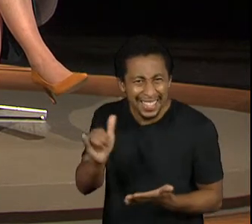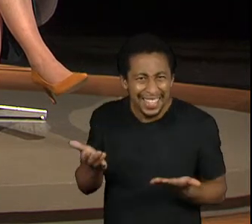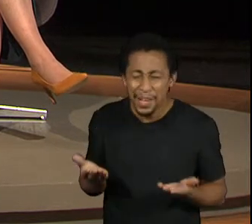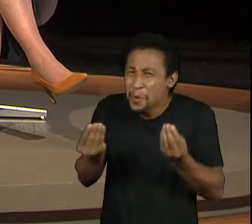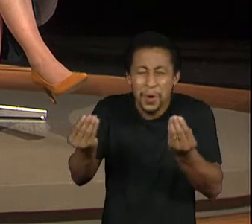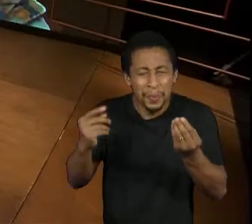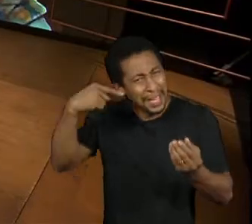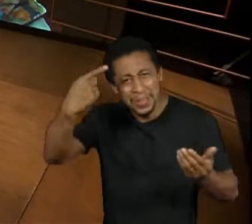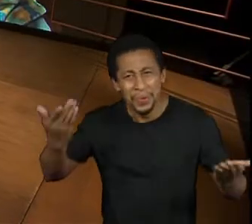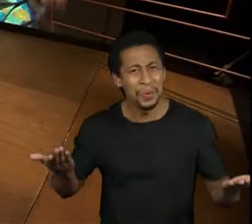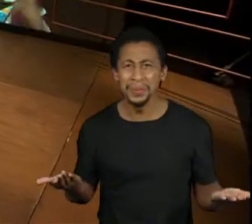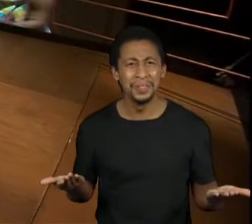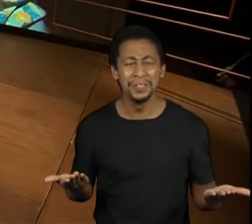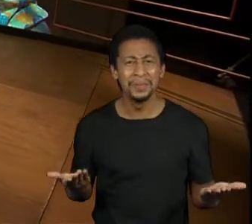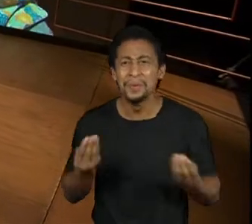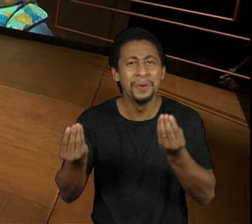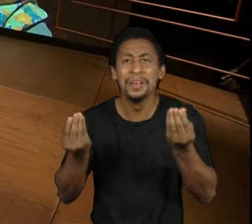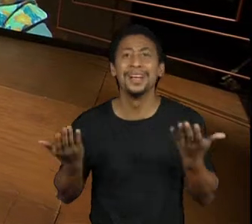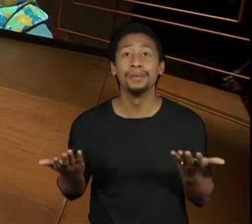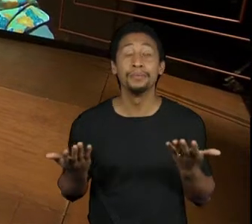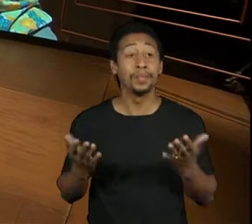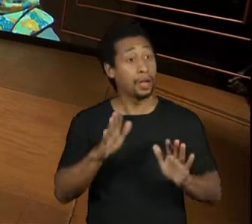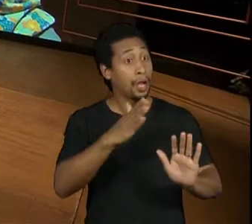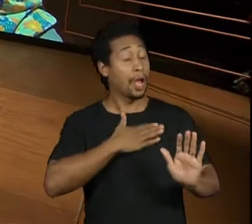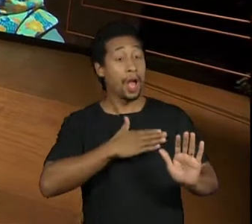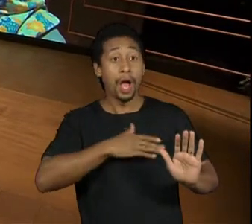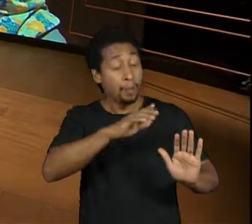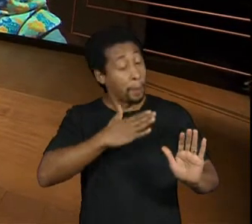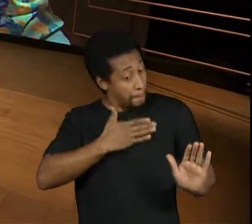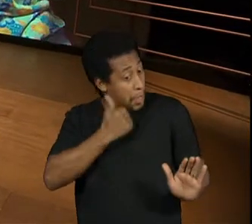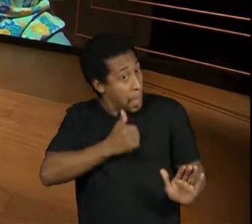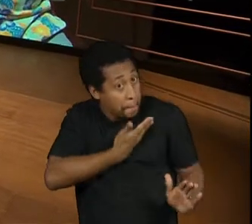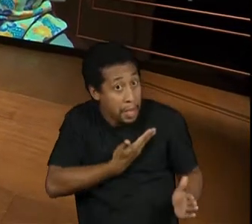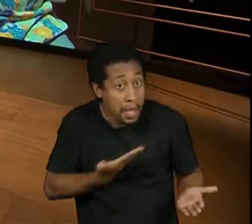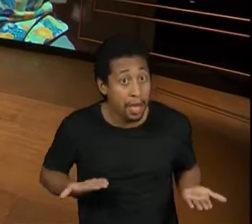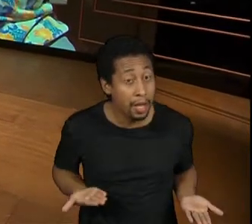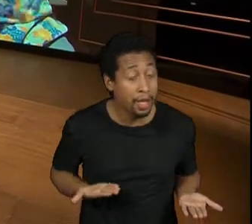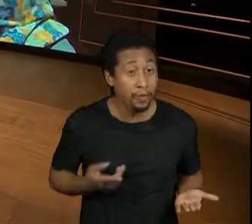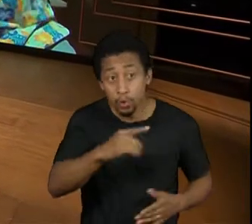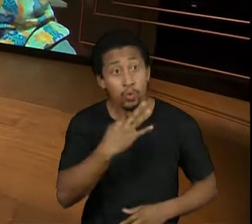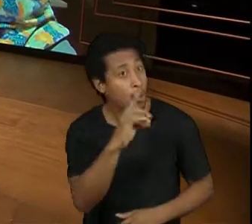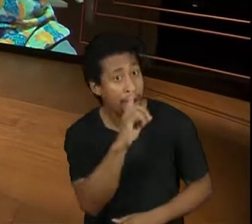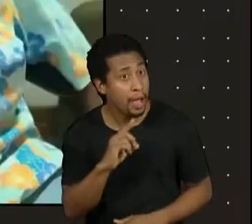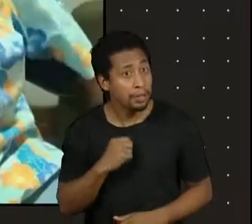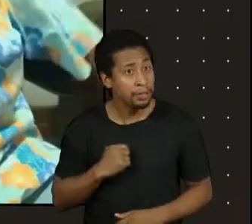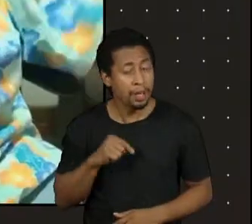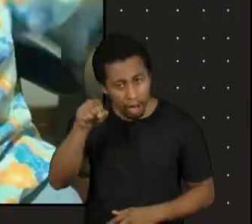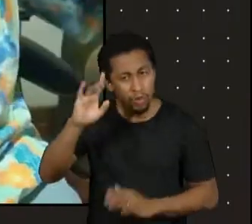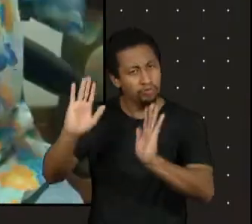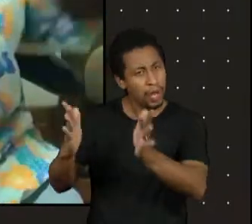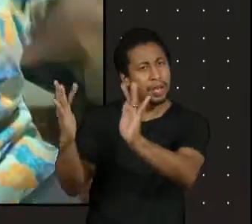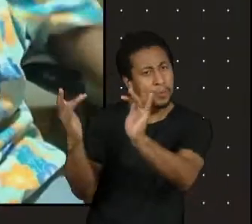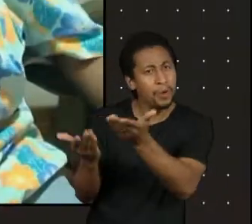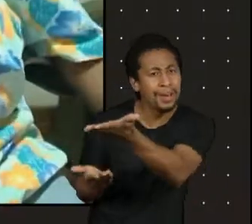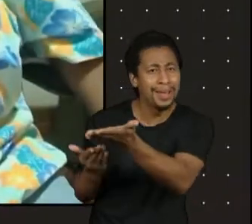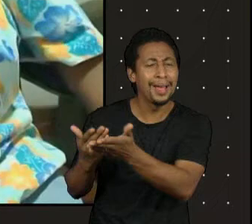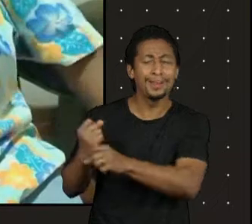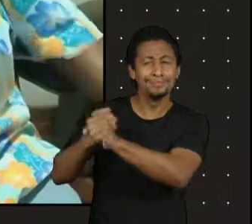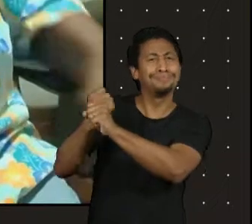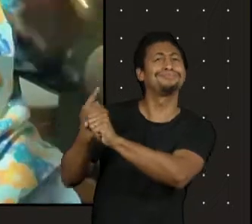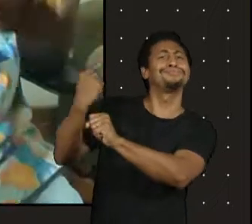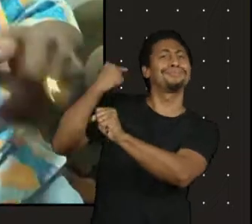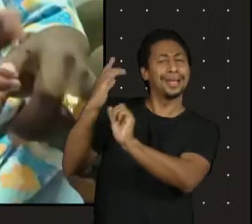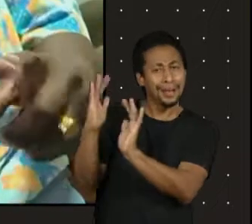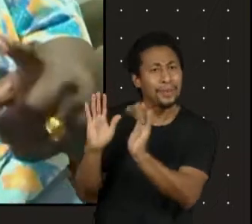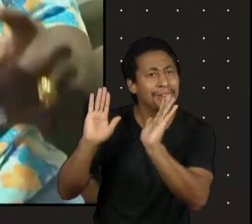esse? Não, é Janis Joplin, a minha heroína. Cara, tu não sabe, não? Eu namorei ela. Namorei ela um tempão.